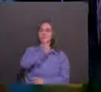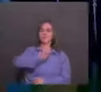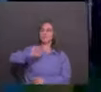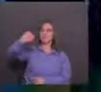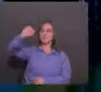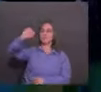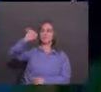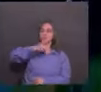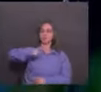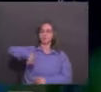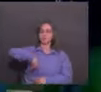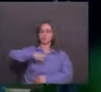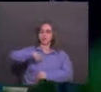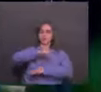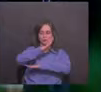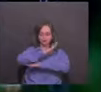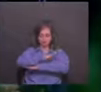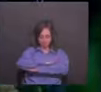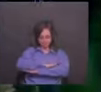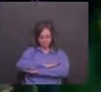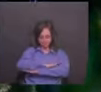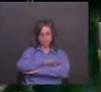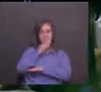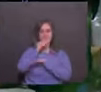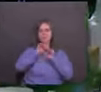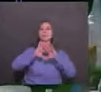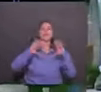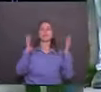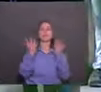seja feita a vossa vontade.